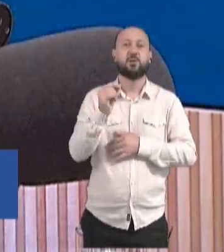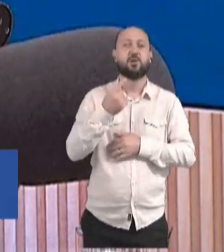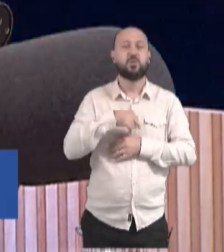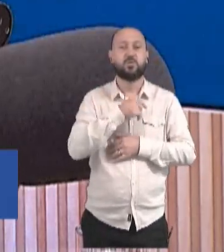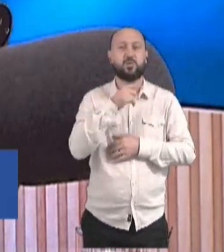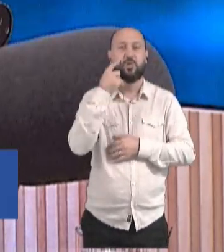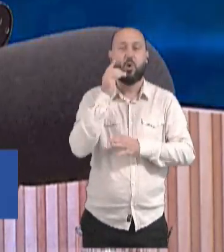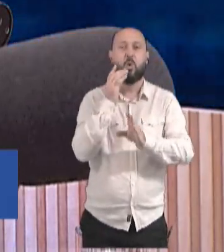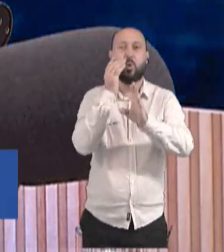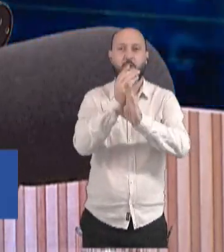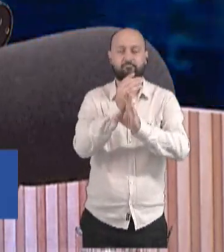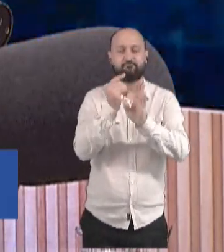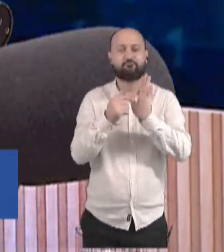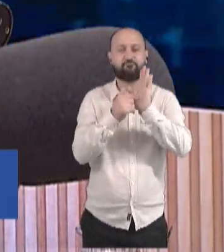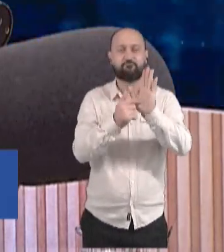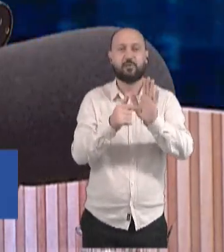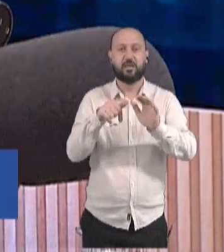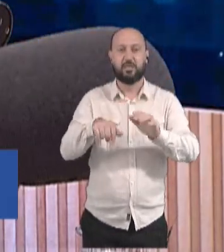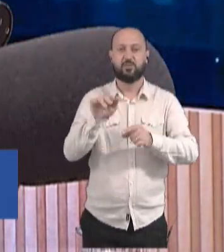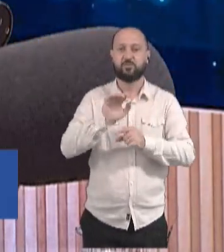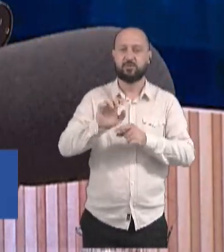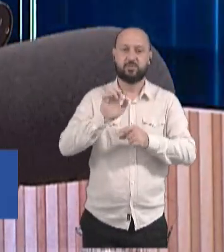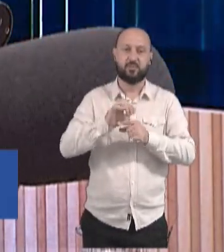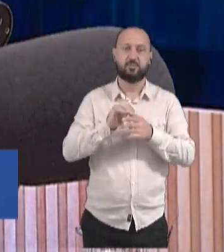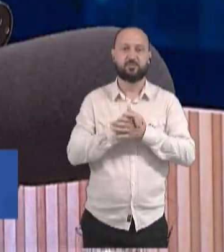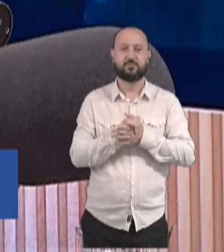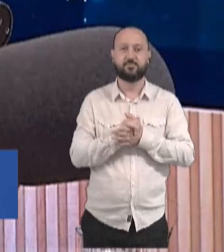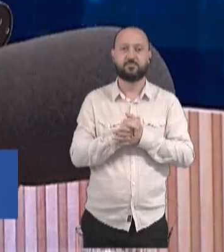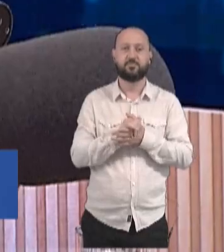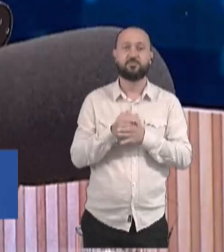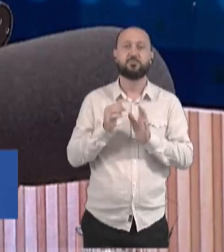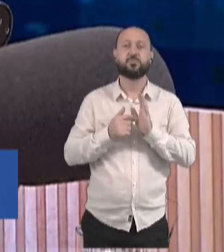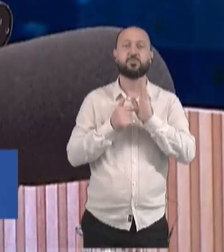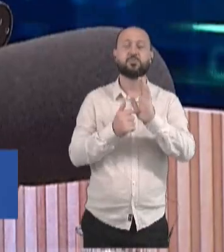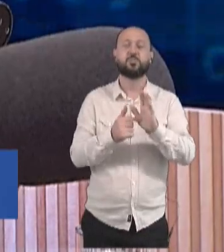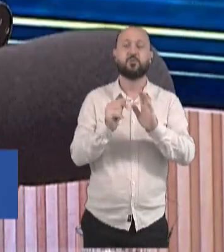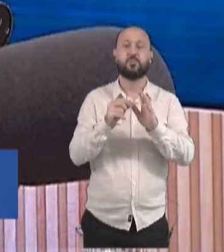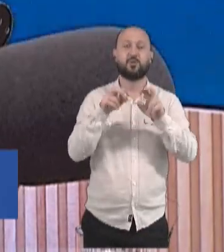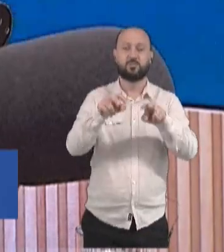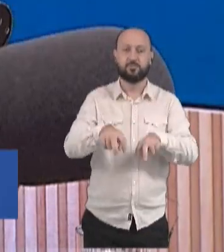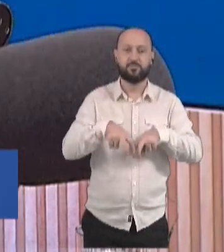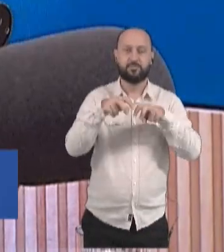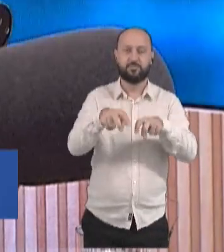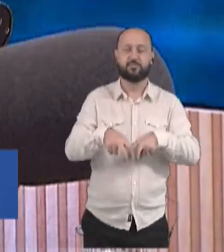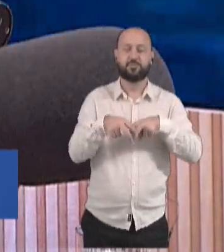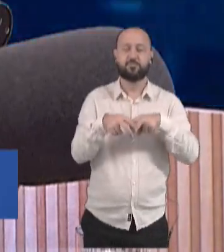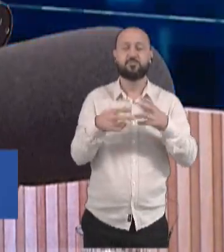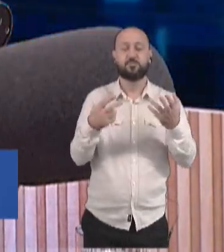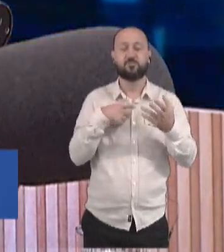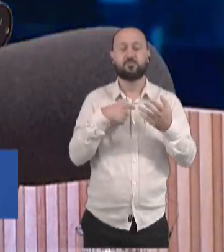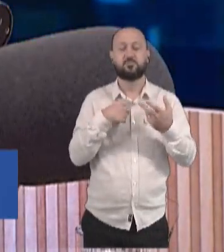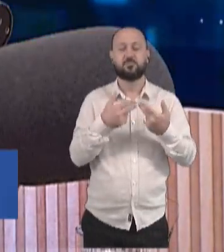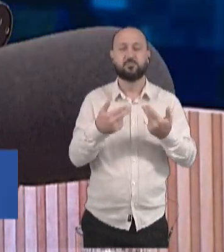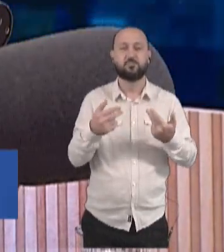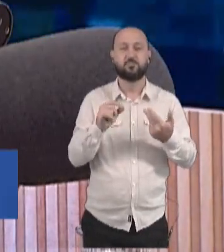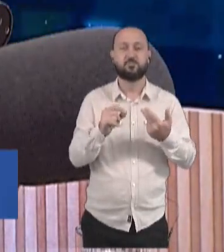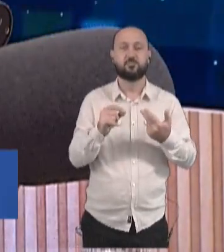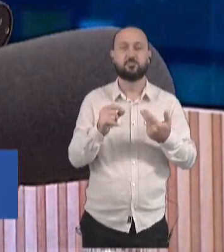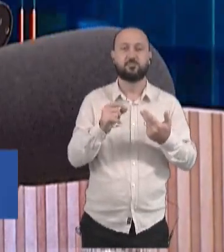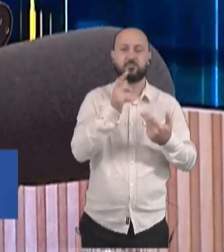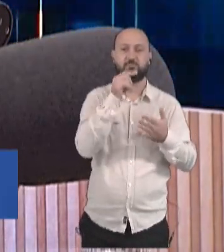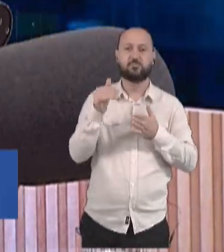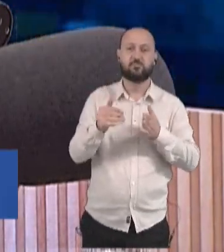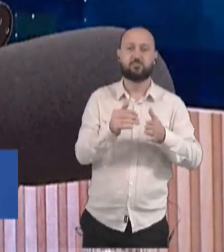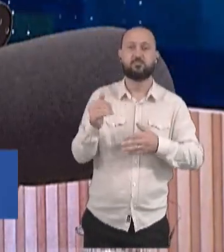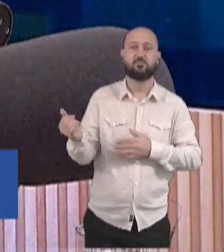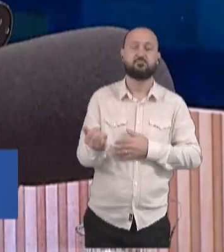importante a gente destacar isso, principalmente o nosso estado, né? Que se destaca pela agricultura e pecuária, né? E o recurso hídrico